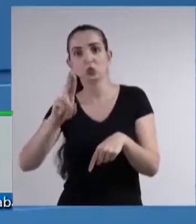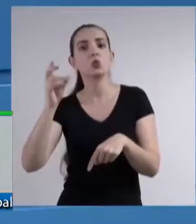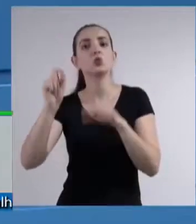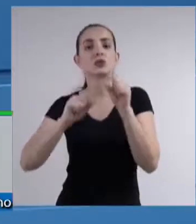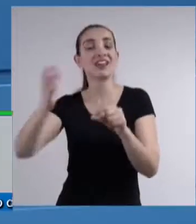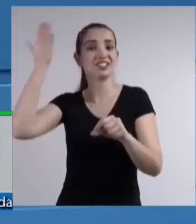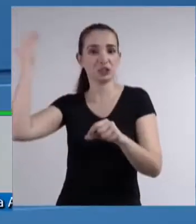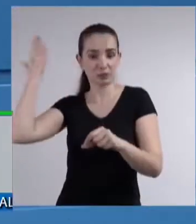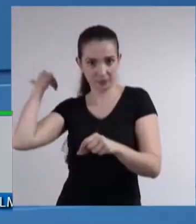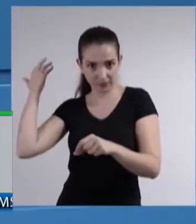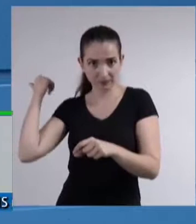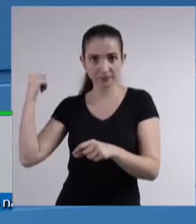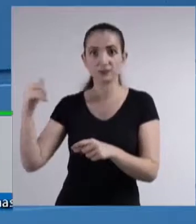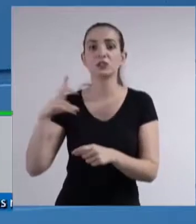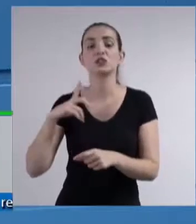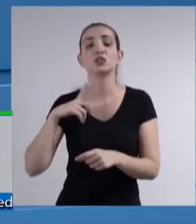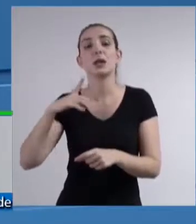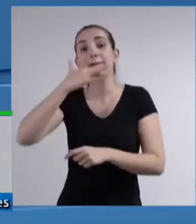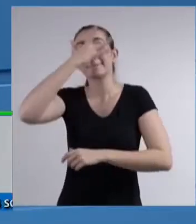índios.